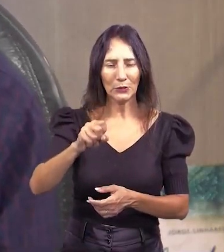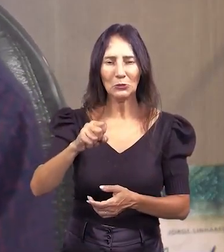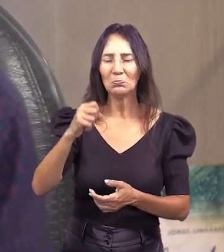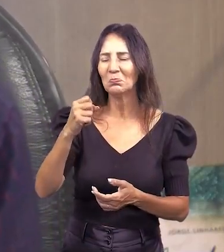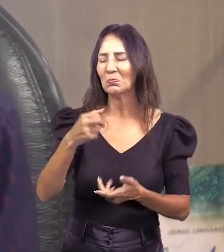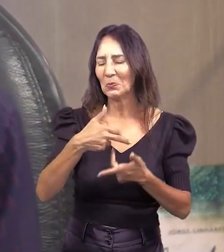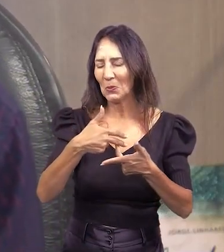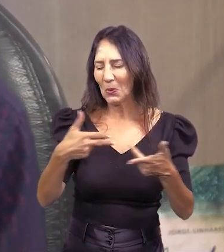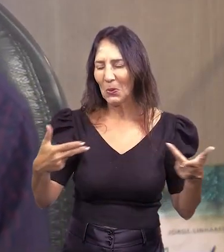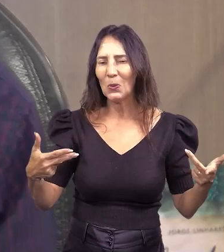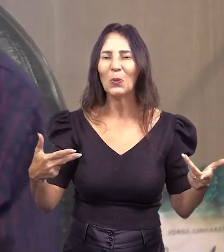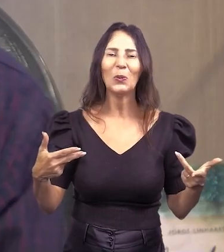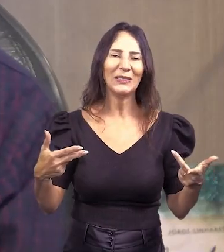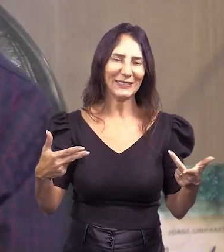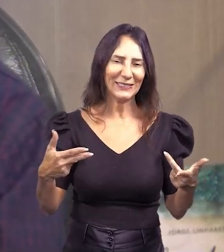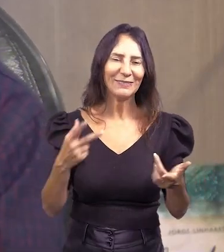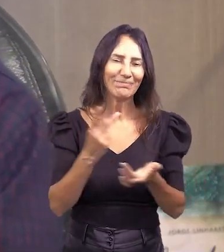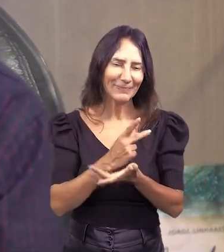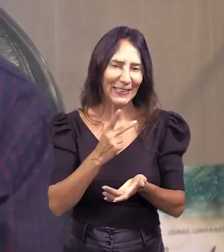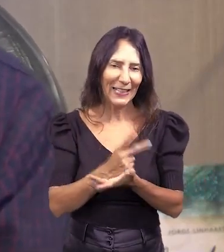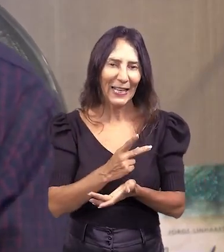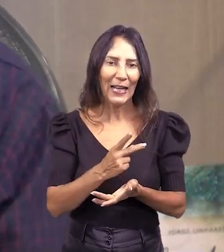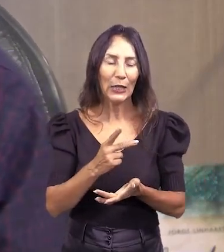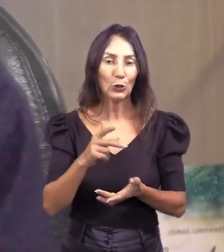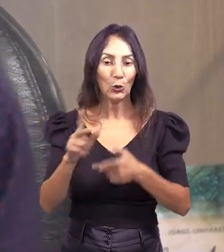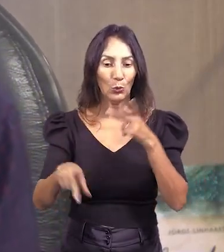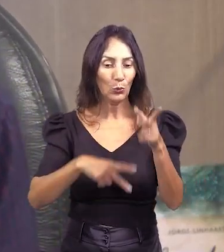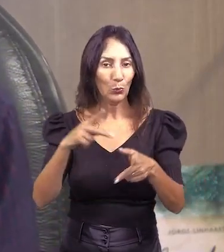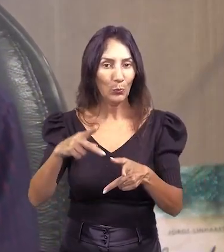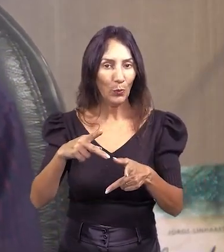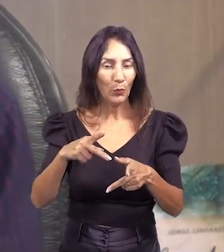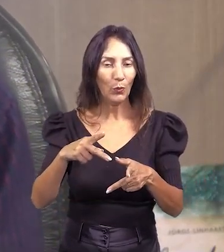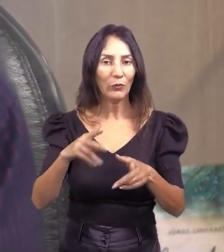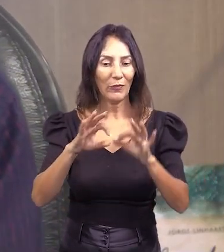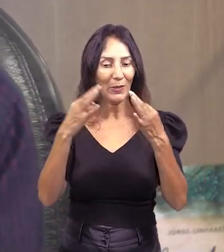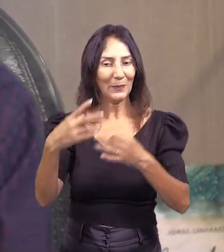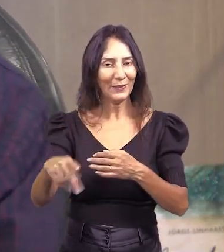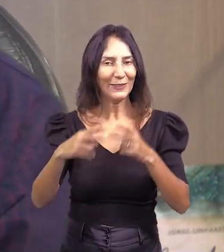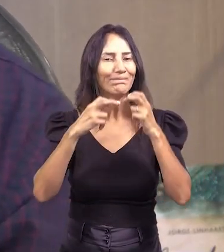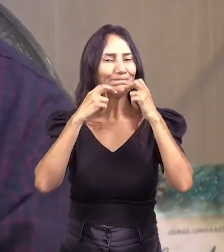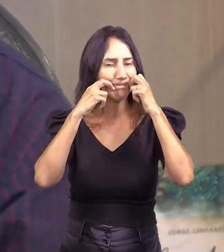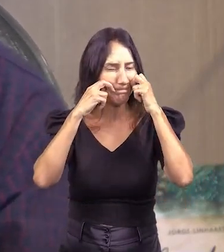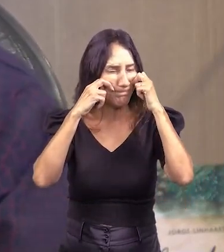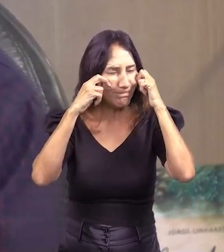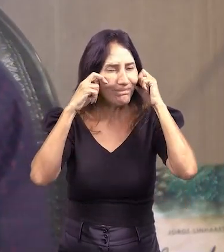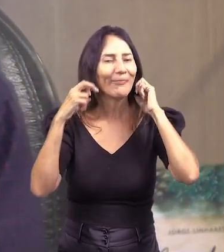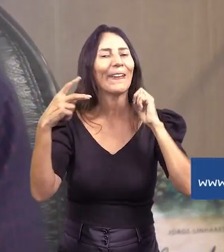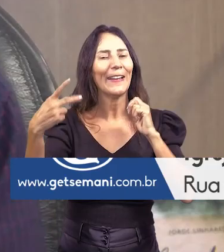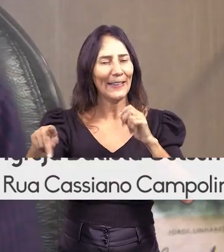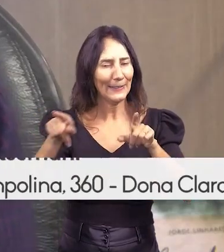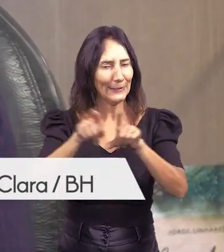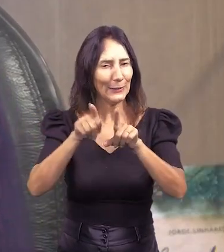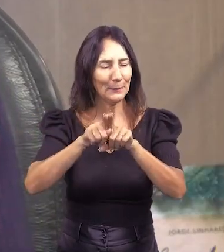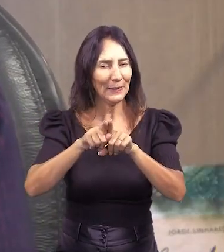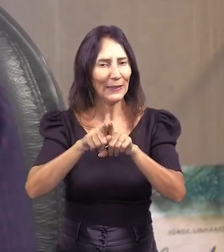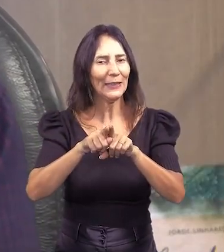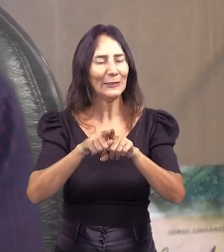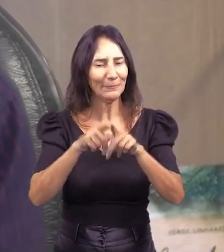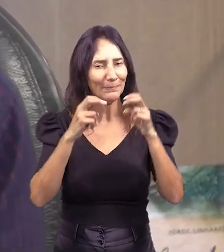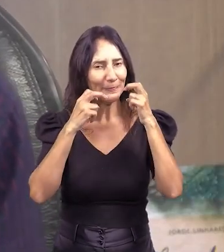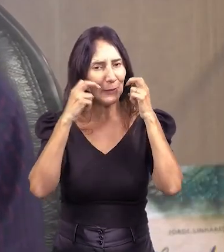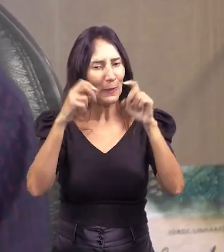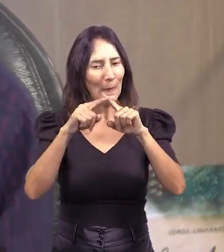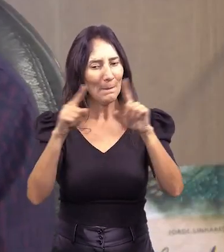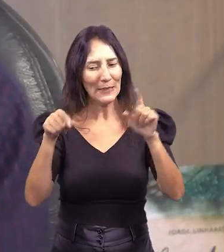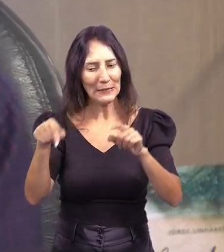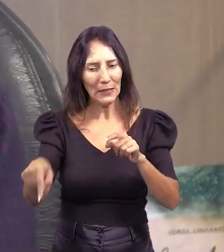foi nada digna, que trouxe muita vergonha para a nação, para a família dele e para ele também. Mas isso